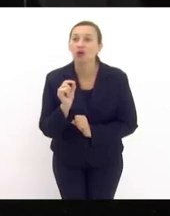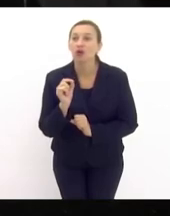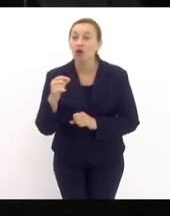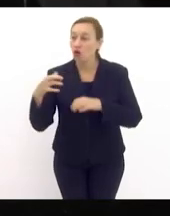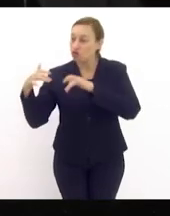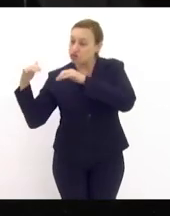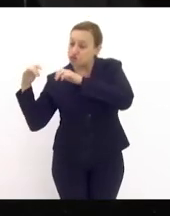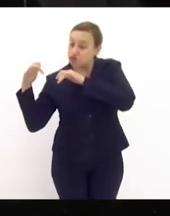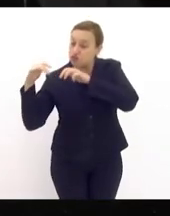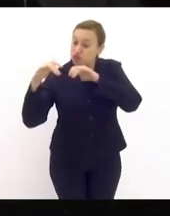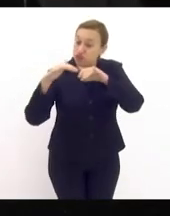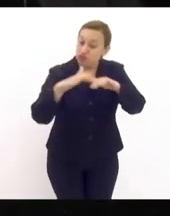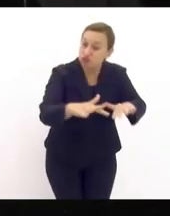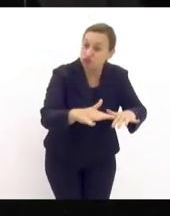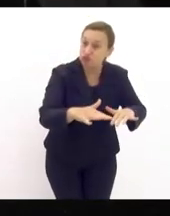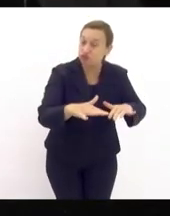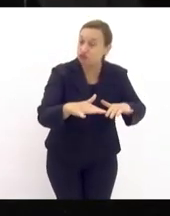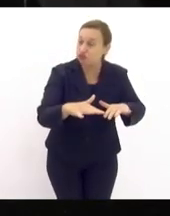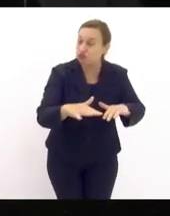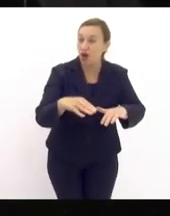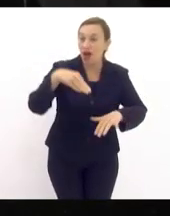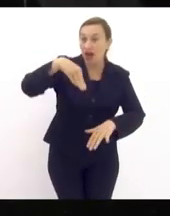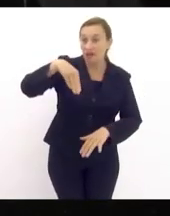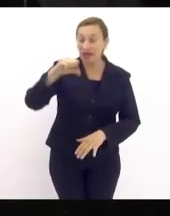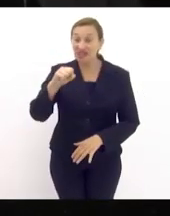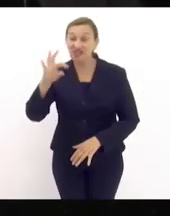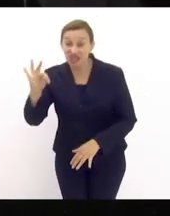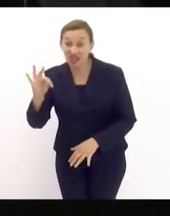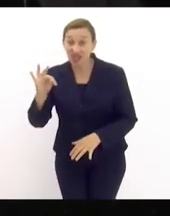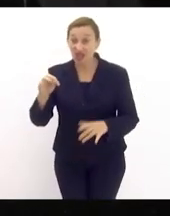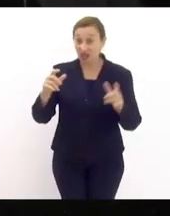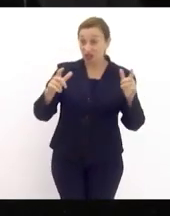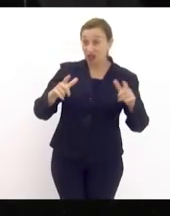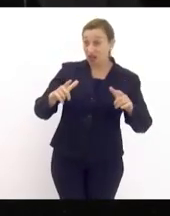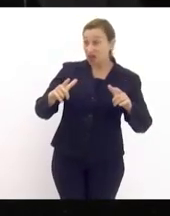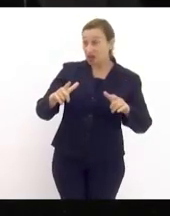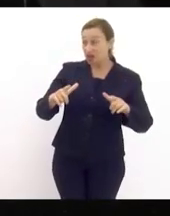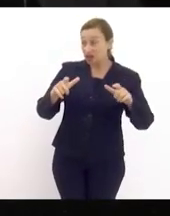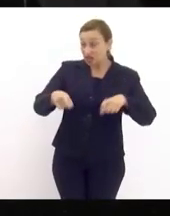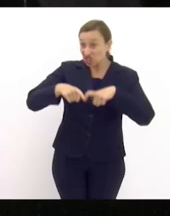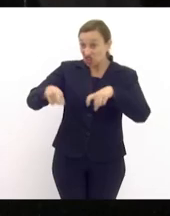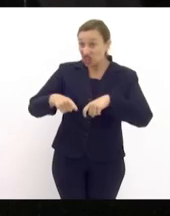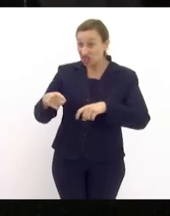as propriedades produtivas privadas, é isso?